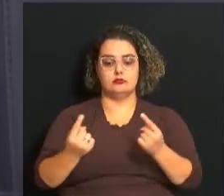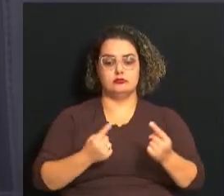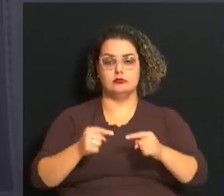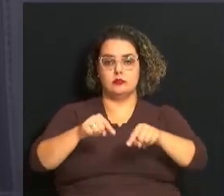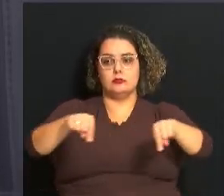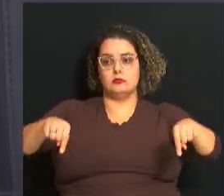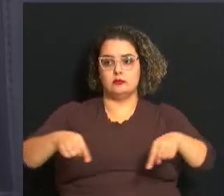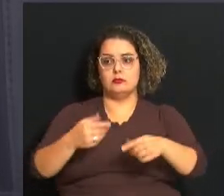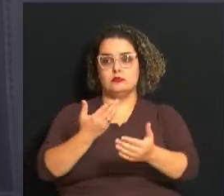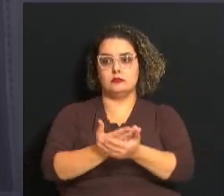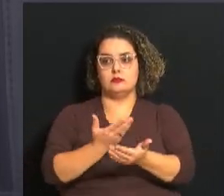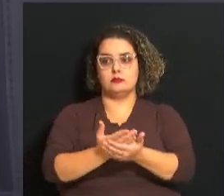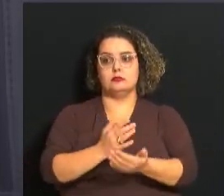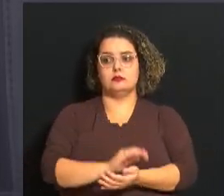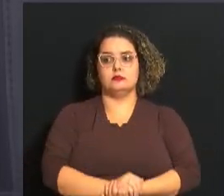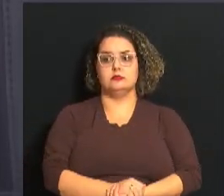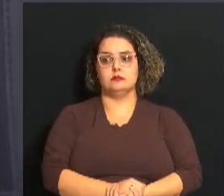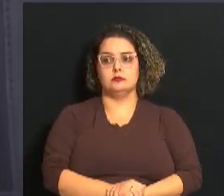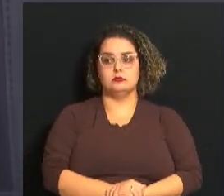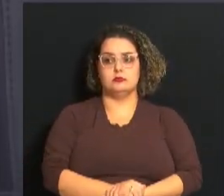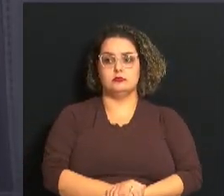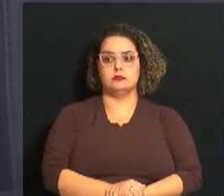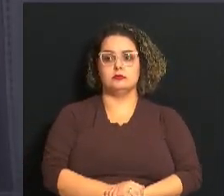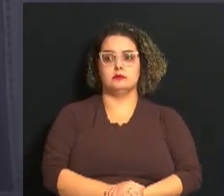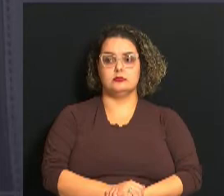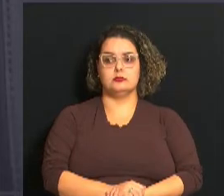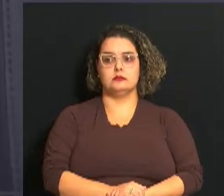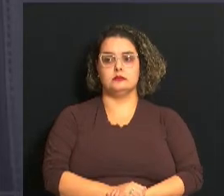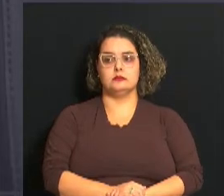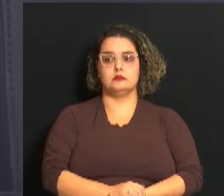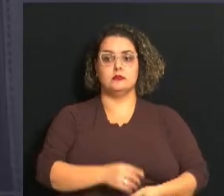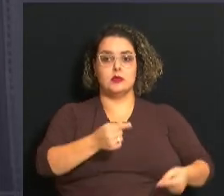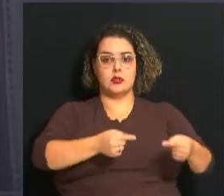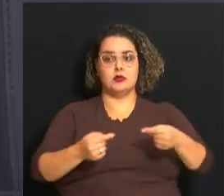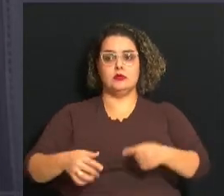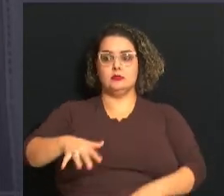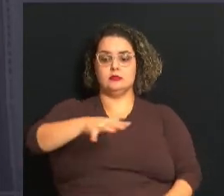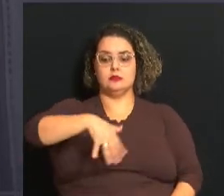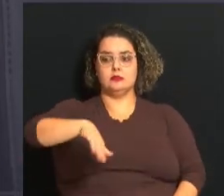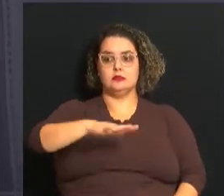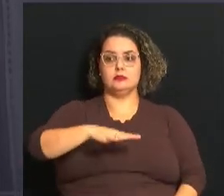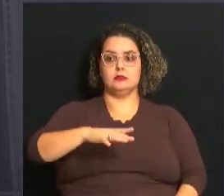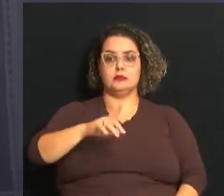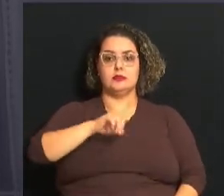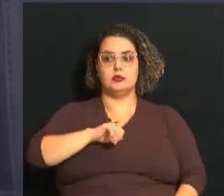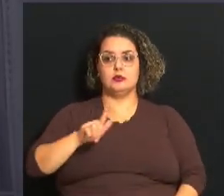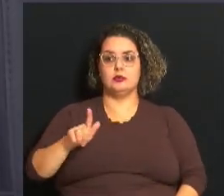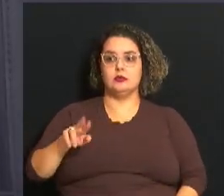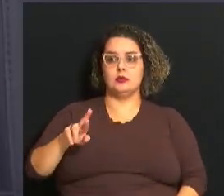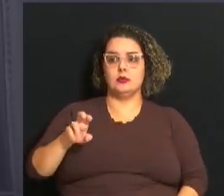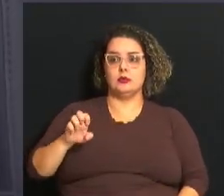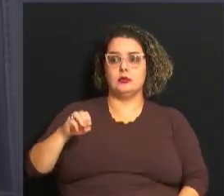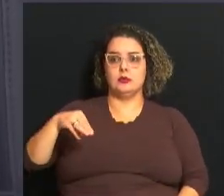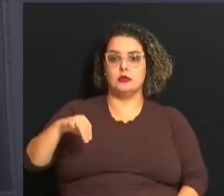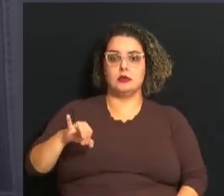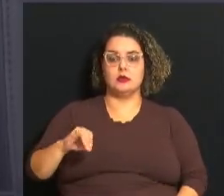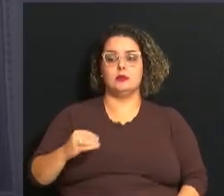aula para para para discutir com os demais a necessidade tem um grêmio estudantil